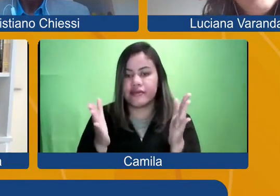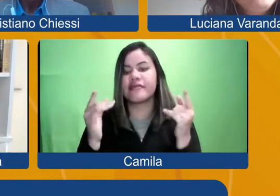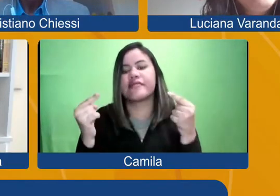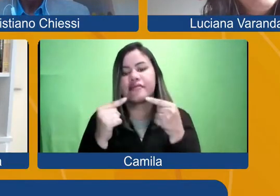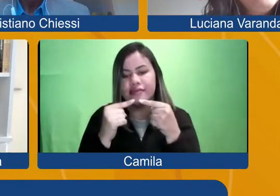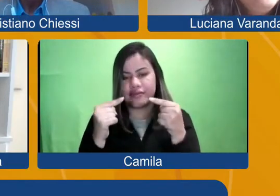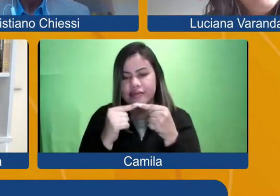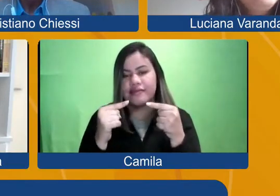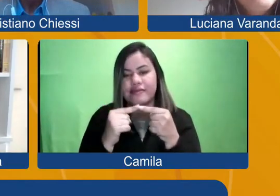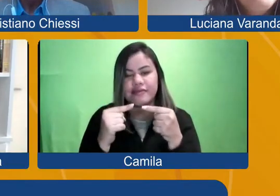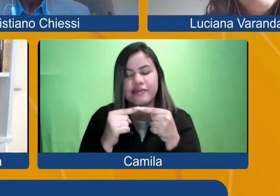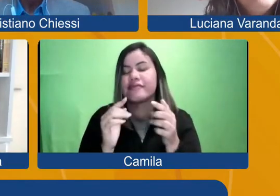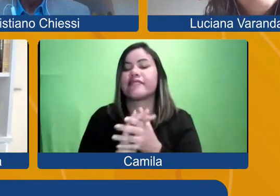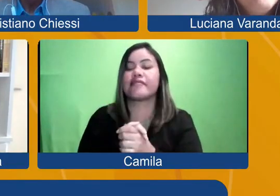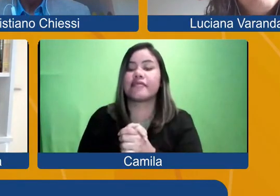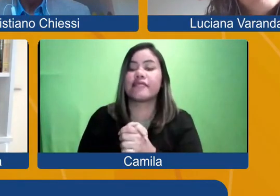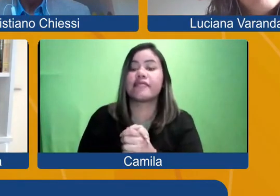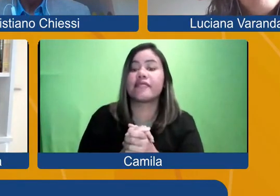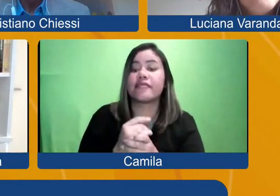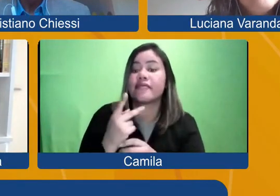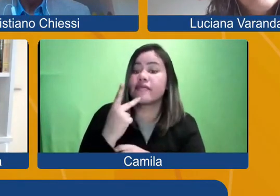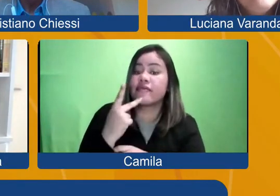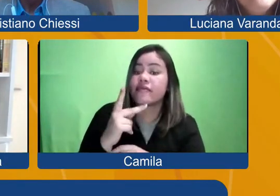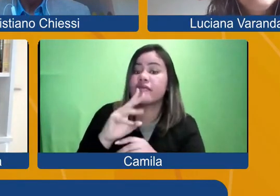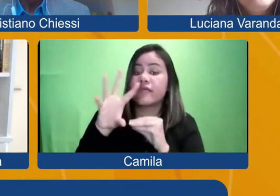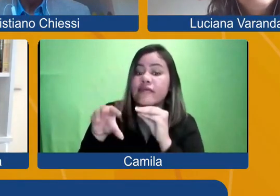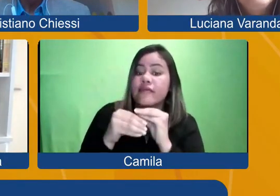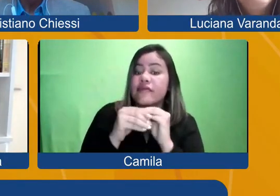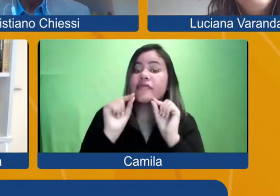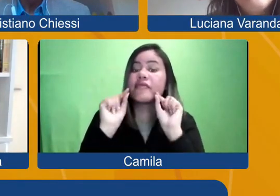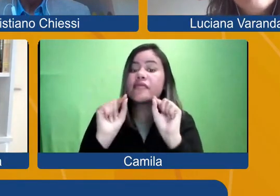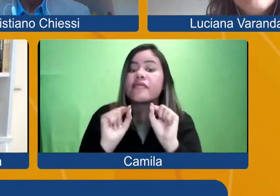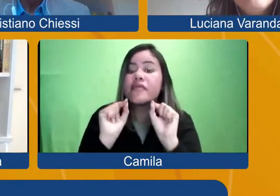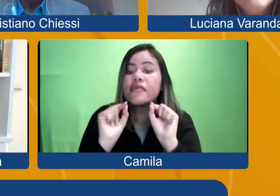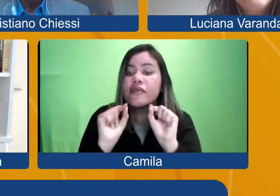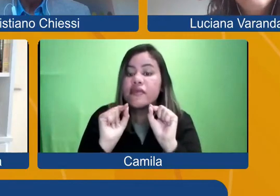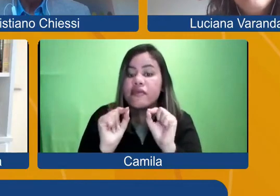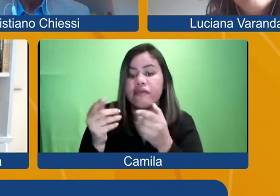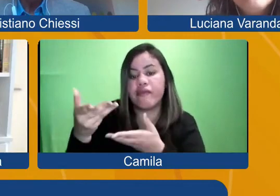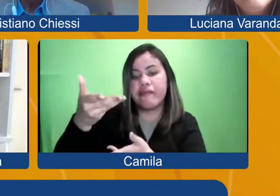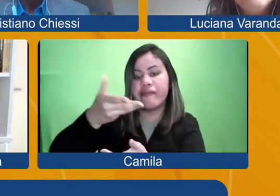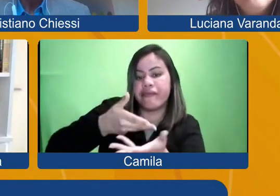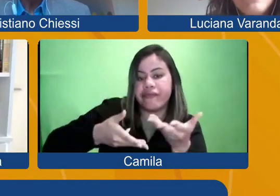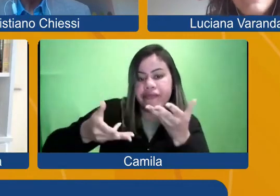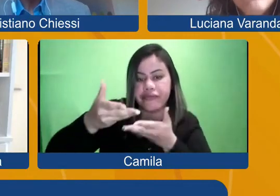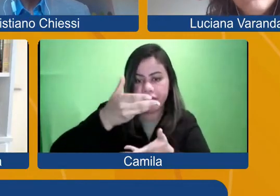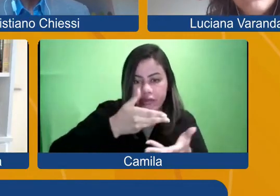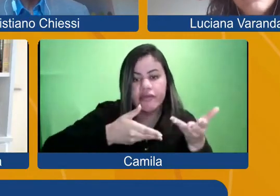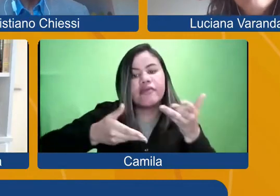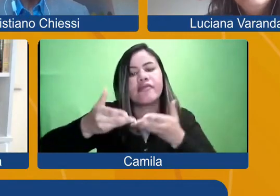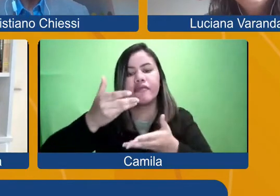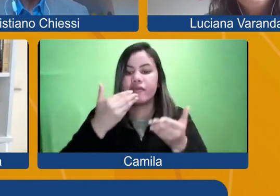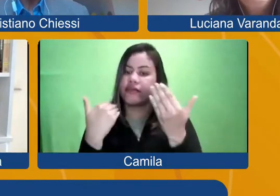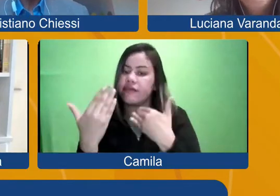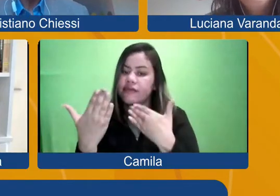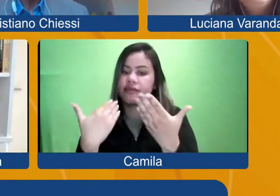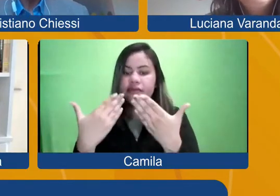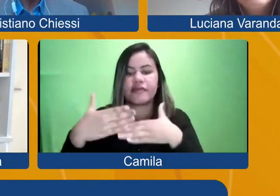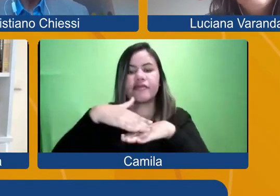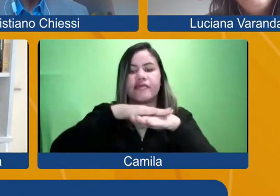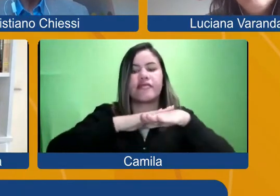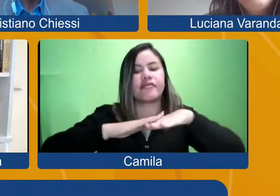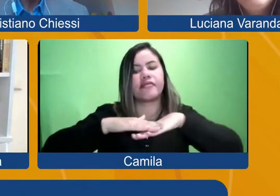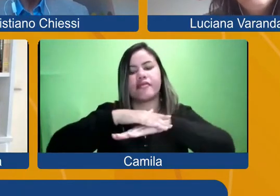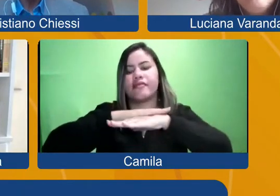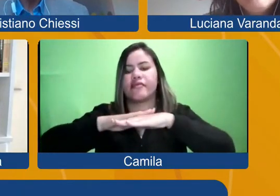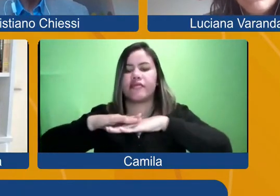para a gente. Então eu vou reforçar a parte da colaboração, da cooperação, do diálogo, né, que